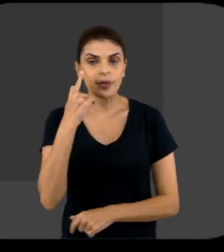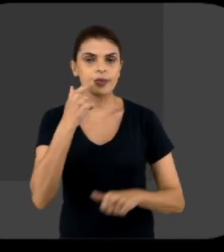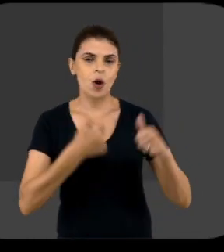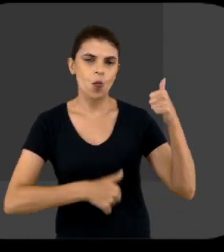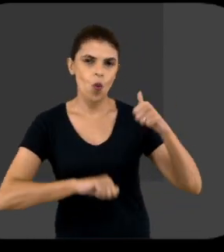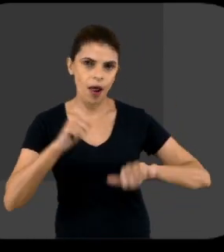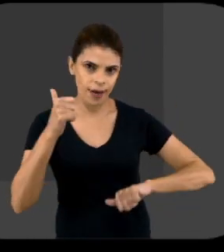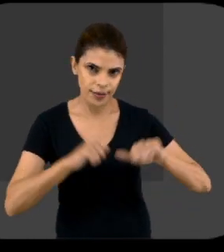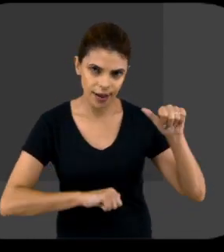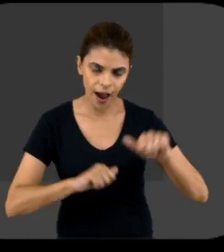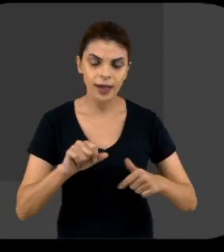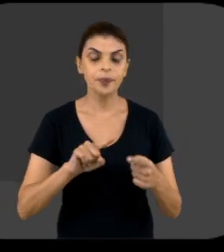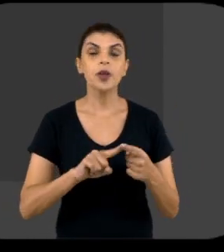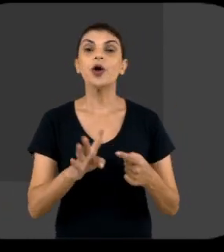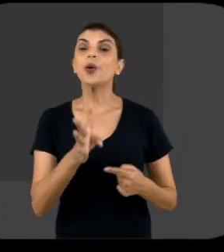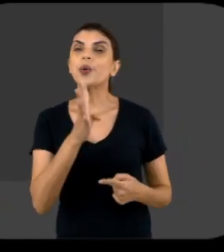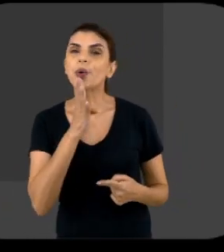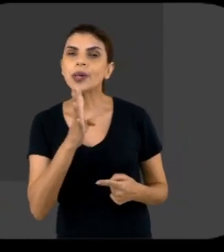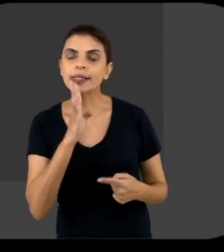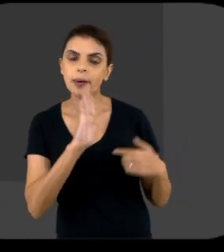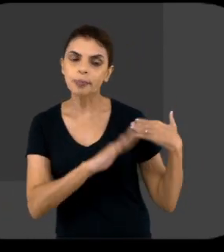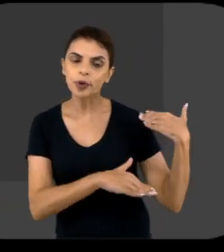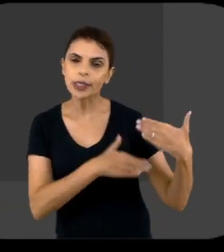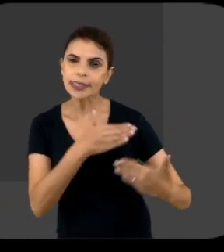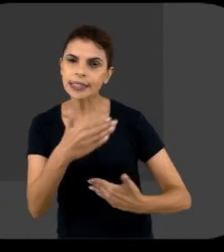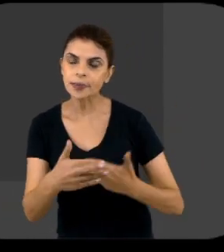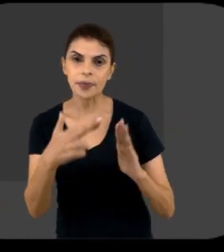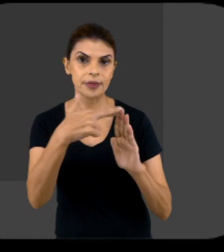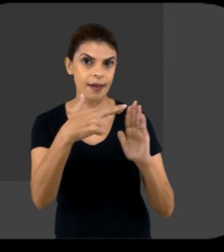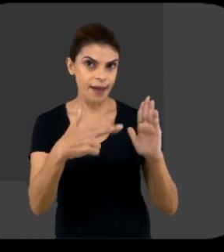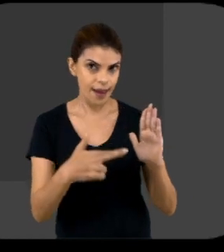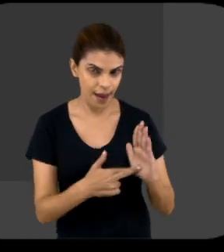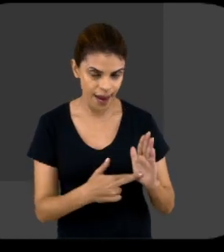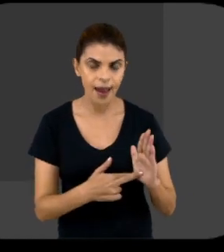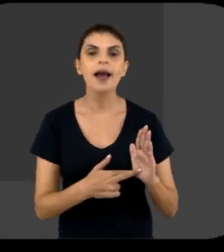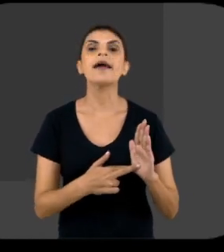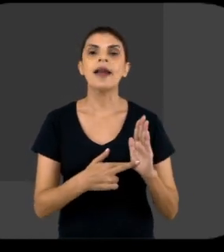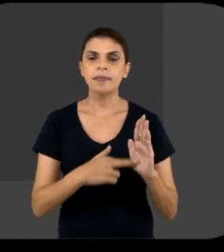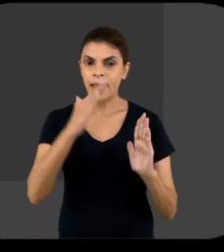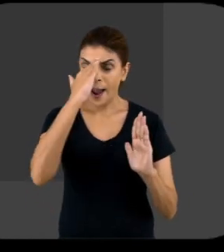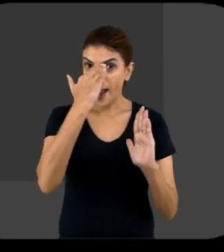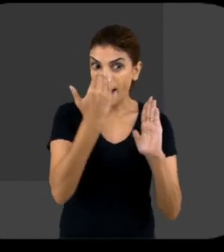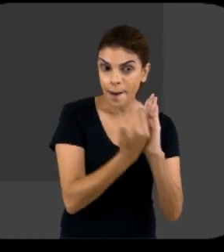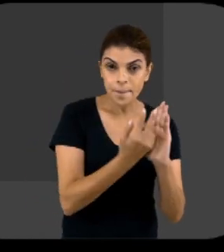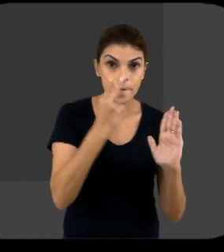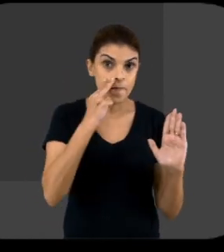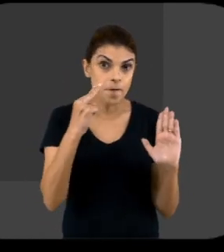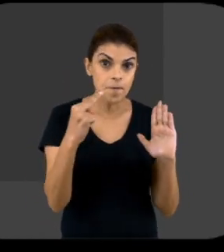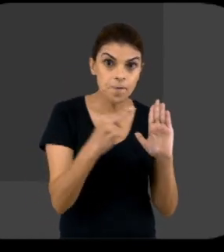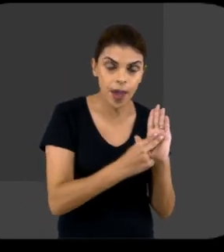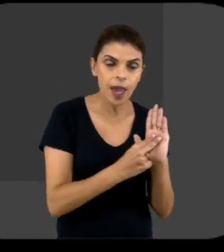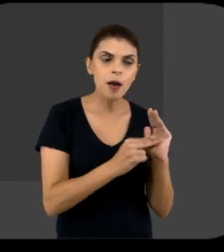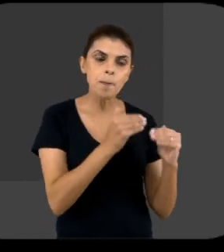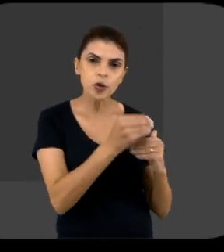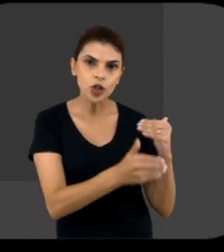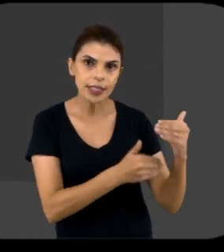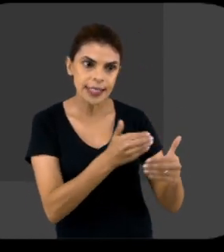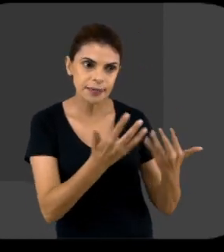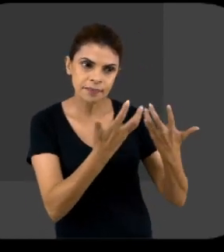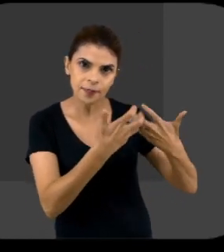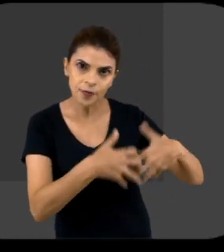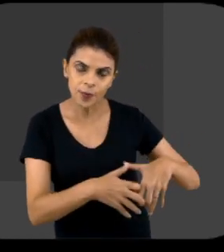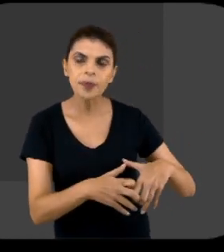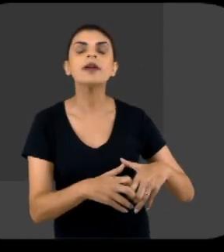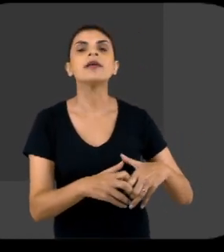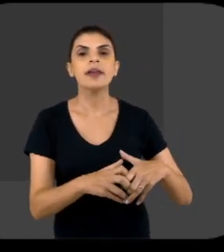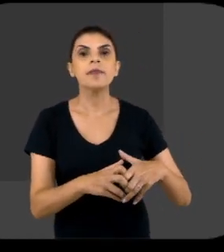qualidade nas atividades, conhecer os procedimentos e normas, aplicar esses procedimentos,